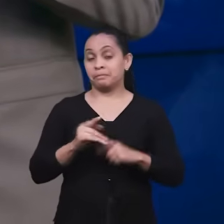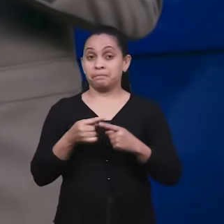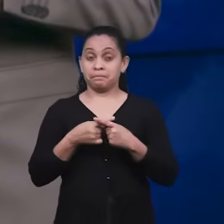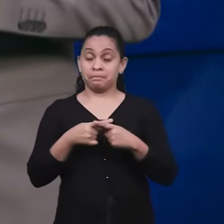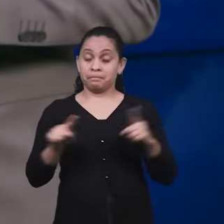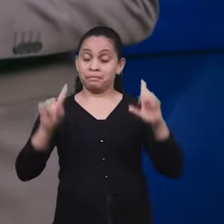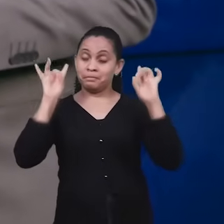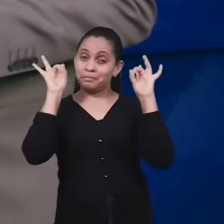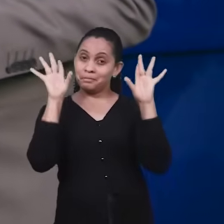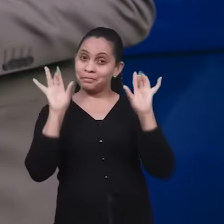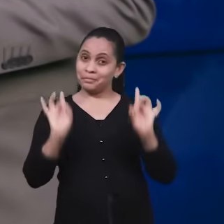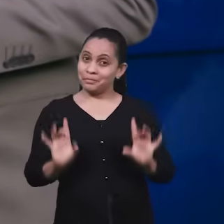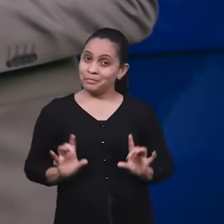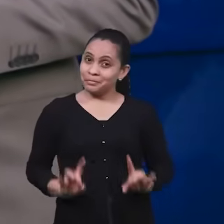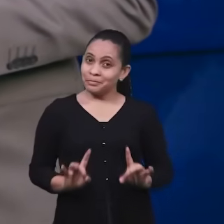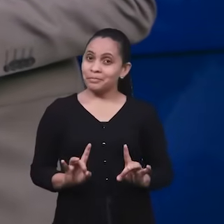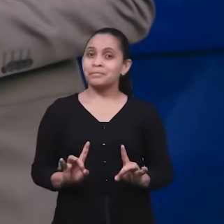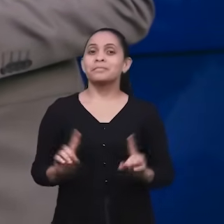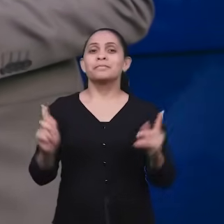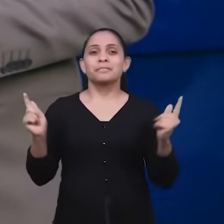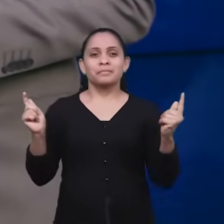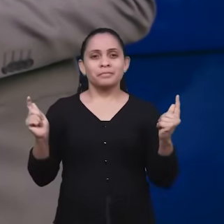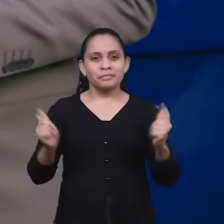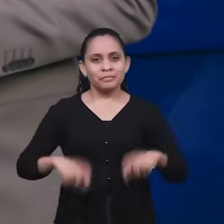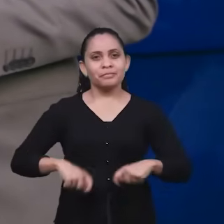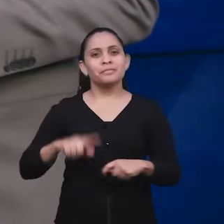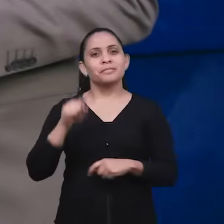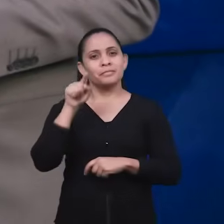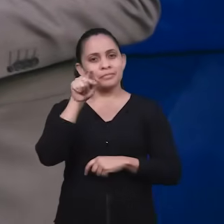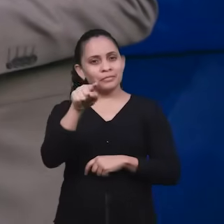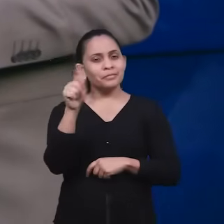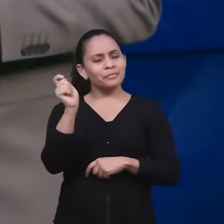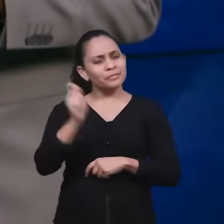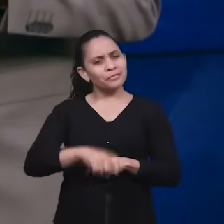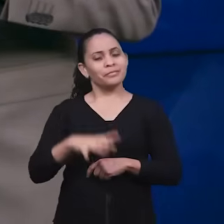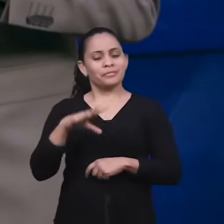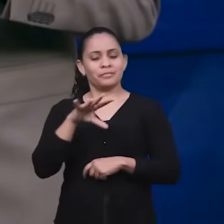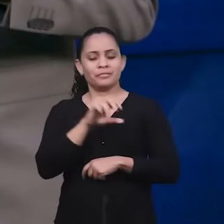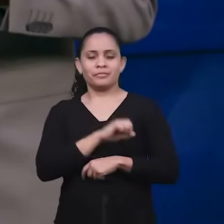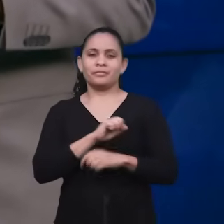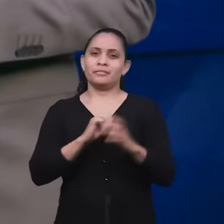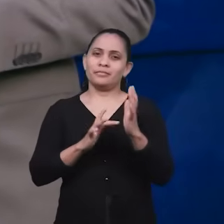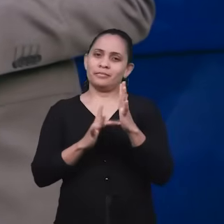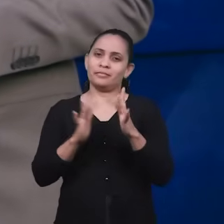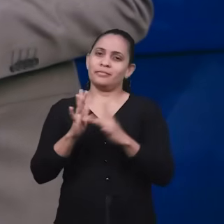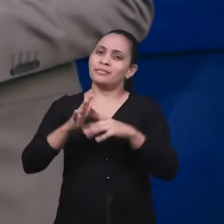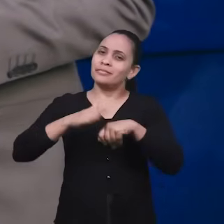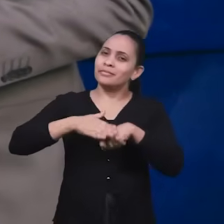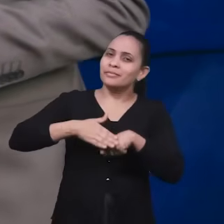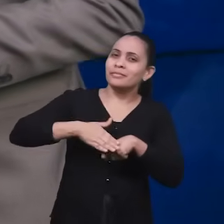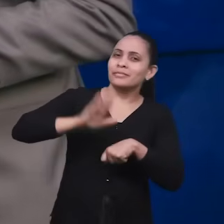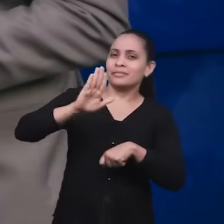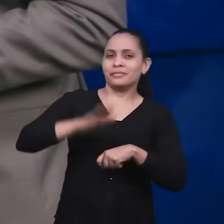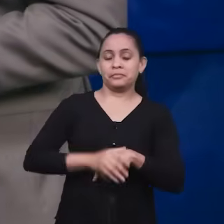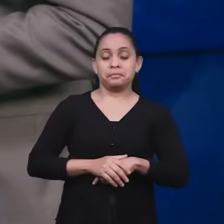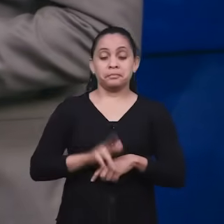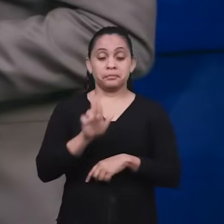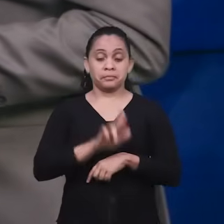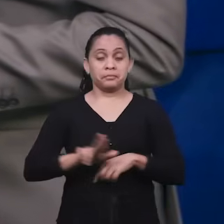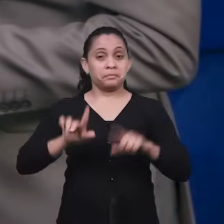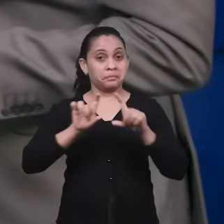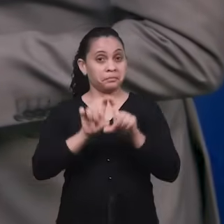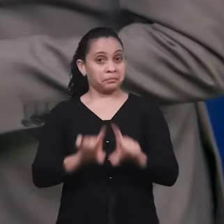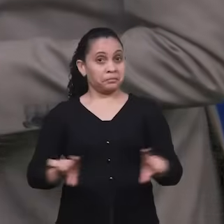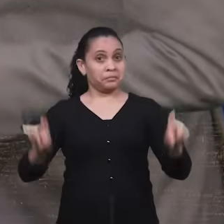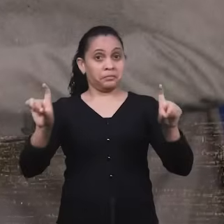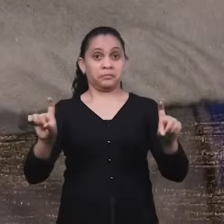mas principalmente que esse conteúdo te faça amar mais Jesus. A expressão aqui